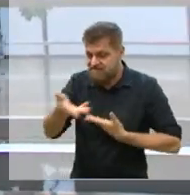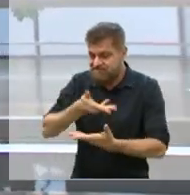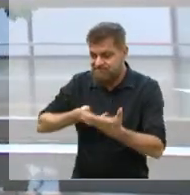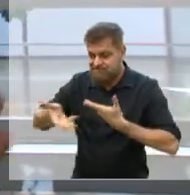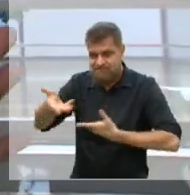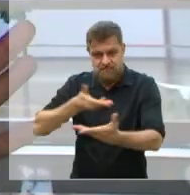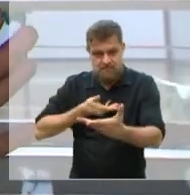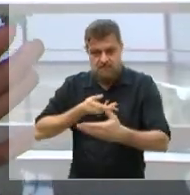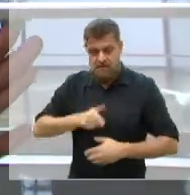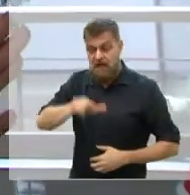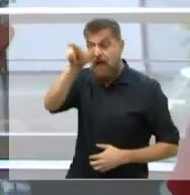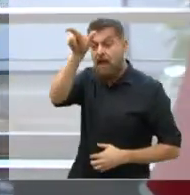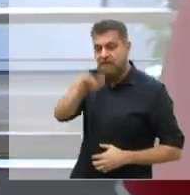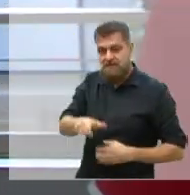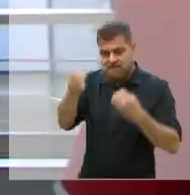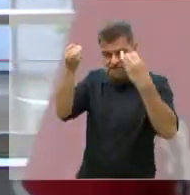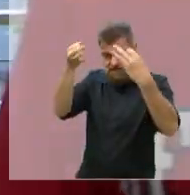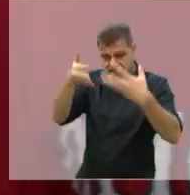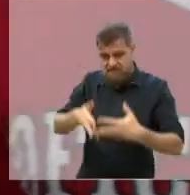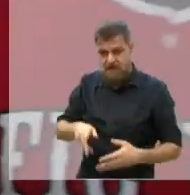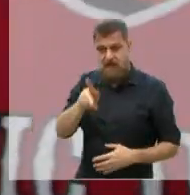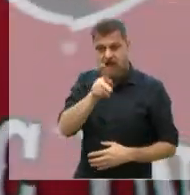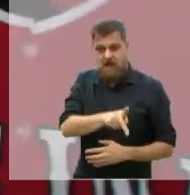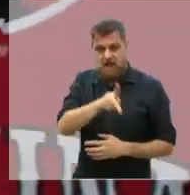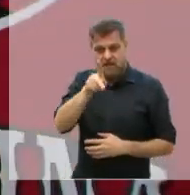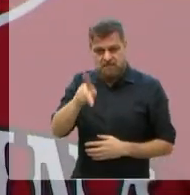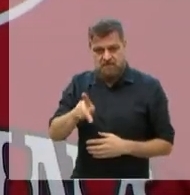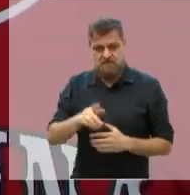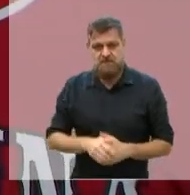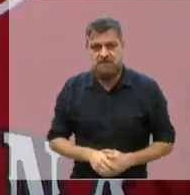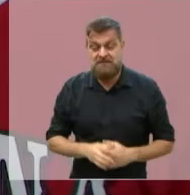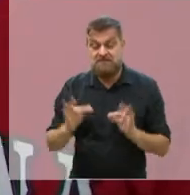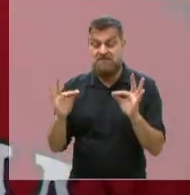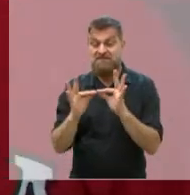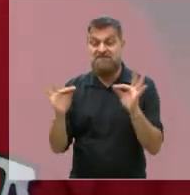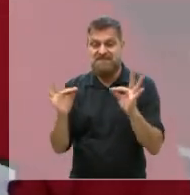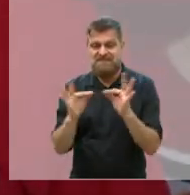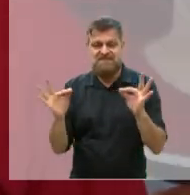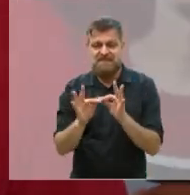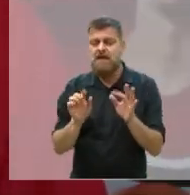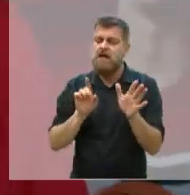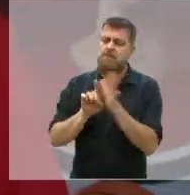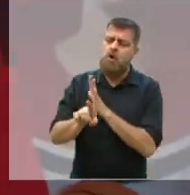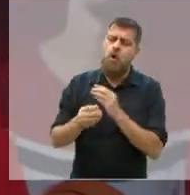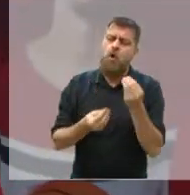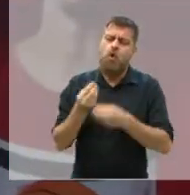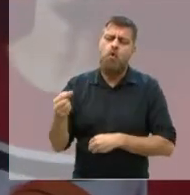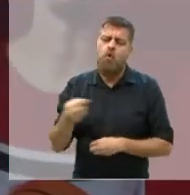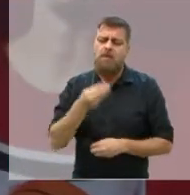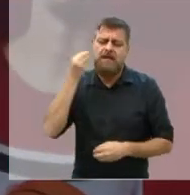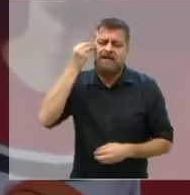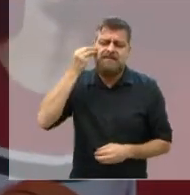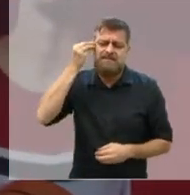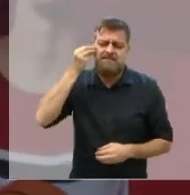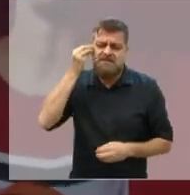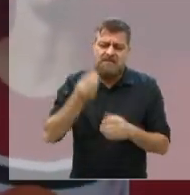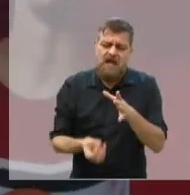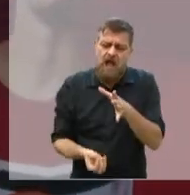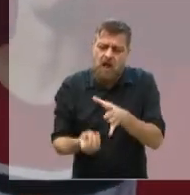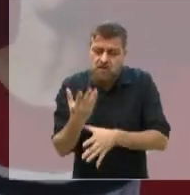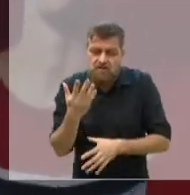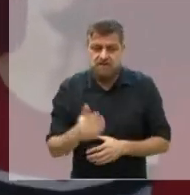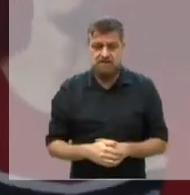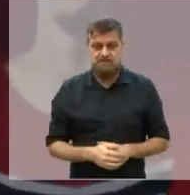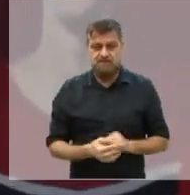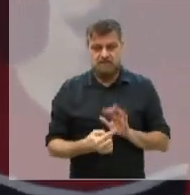Mas quem vai explicar para a gente direitinho é o professor de física. Professor, como é que funciona essa experiência? Esse